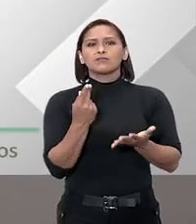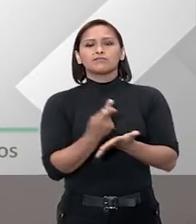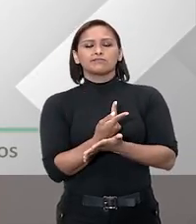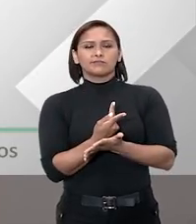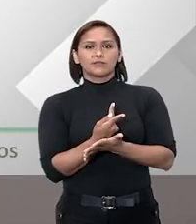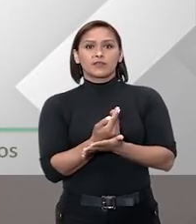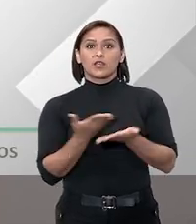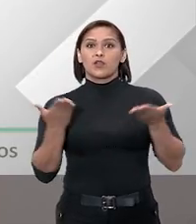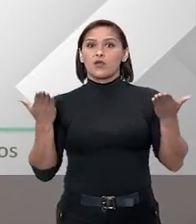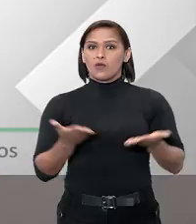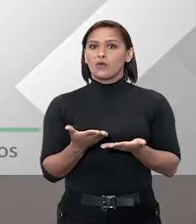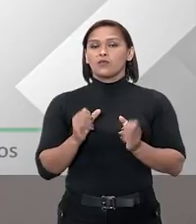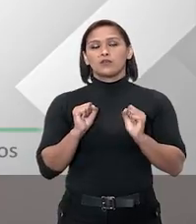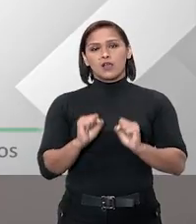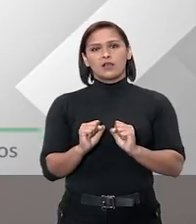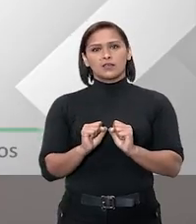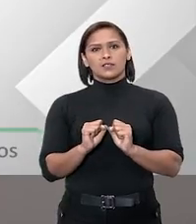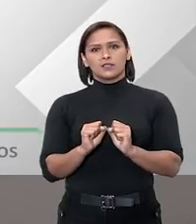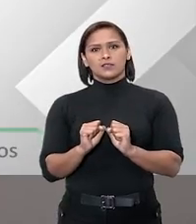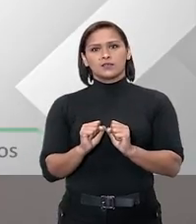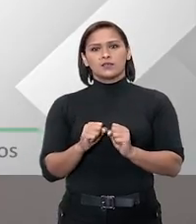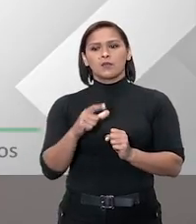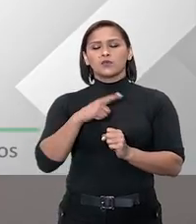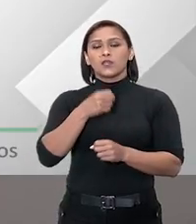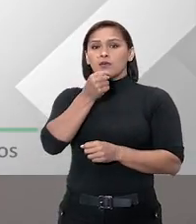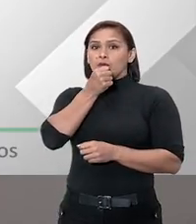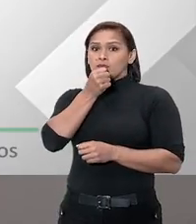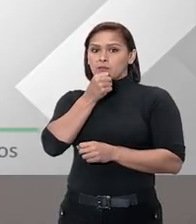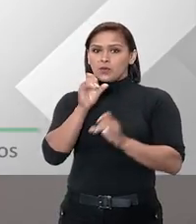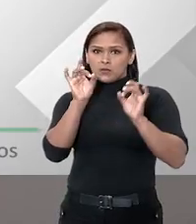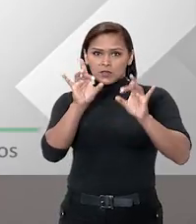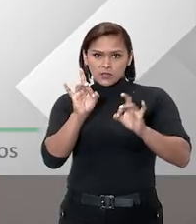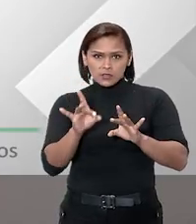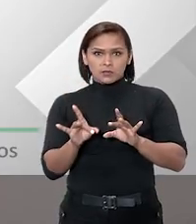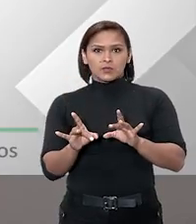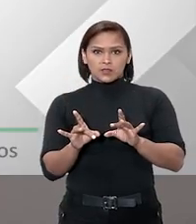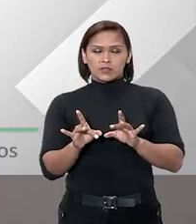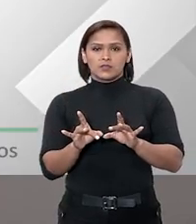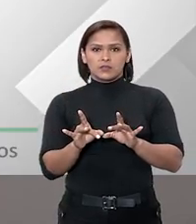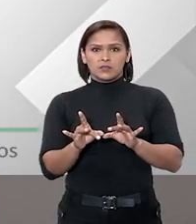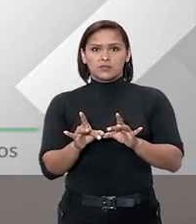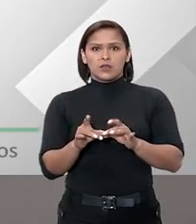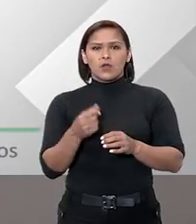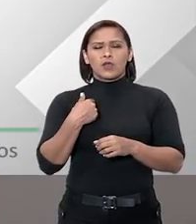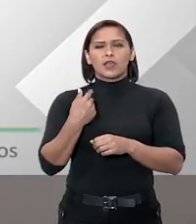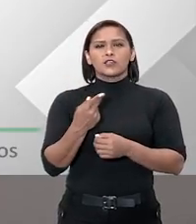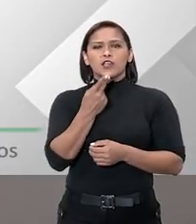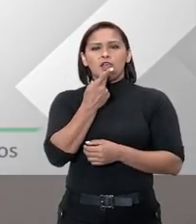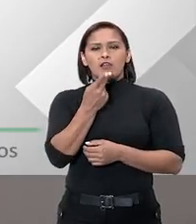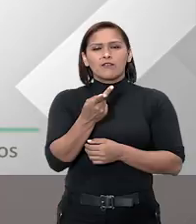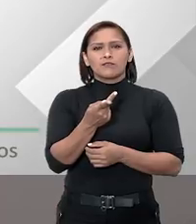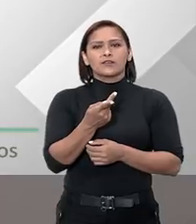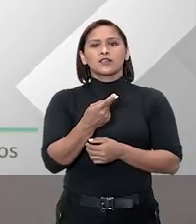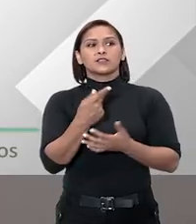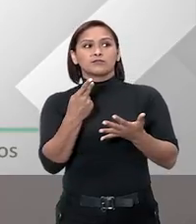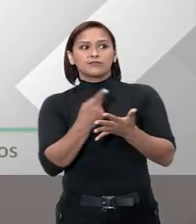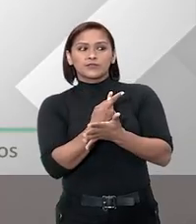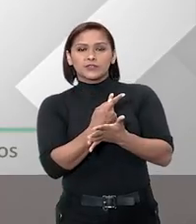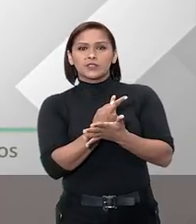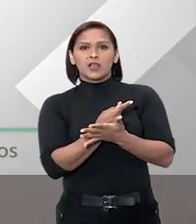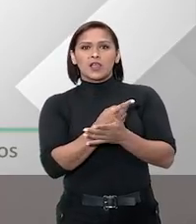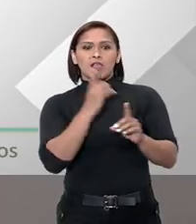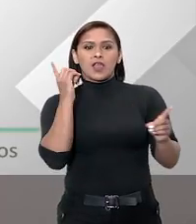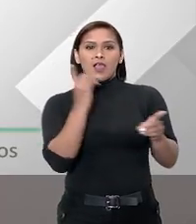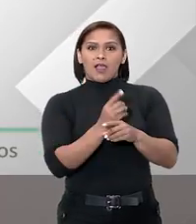isso? Hoje nós podemos ter um depoimento especial que a gente chama de incidental, ou seja,